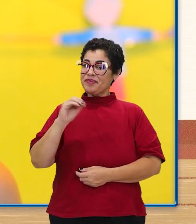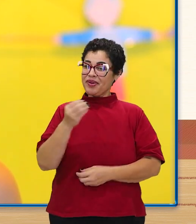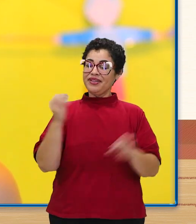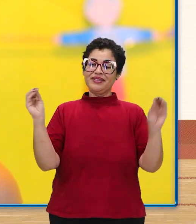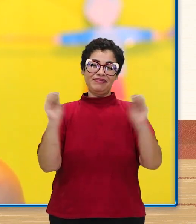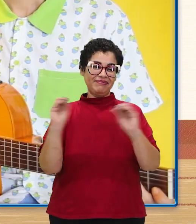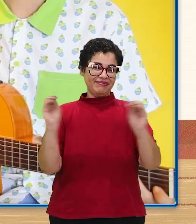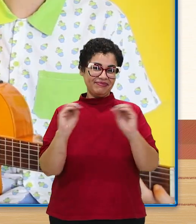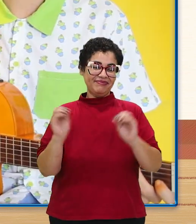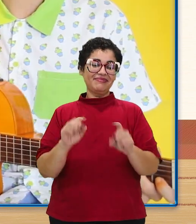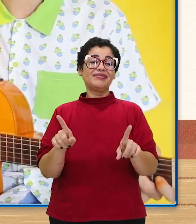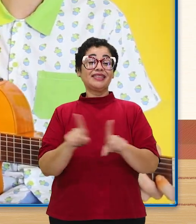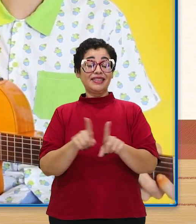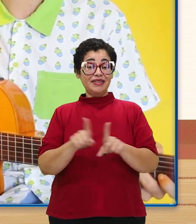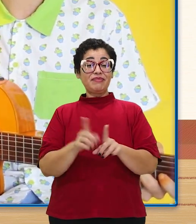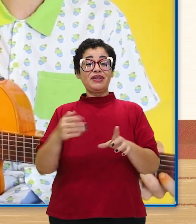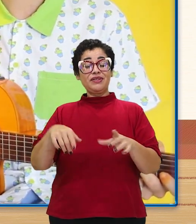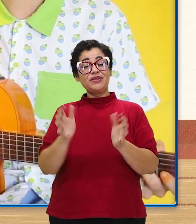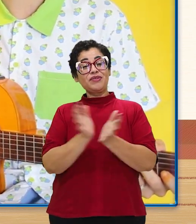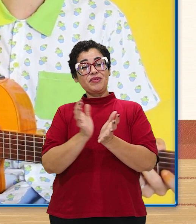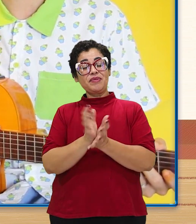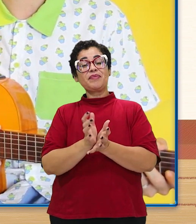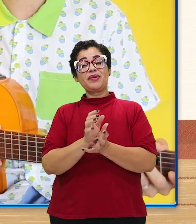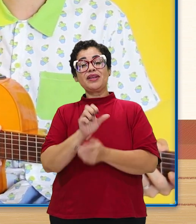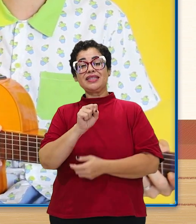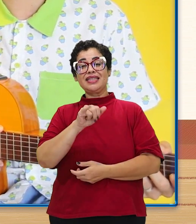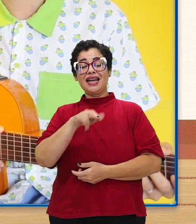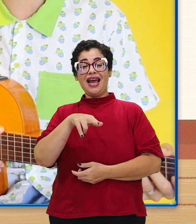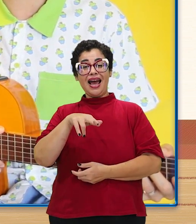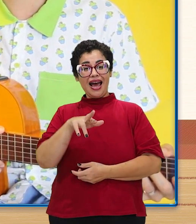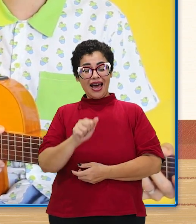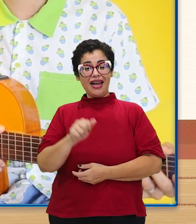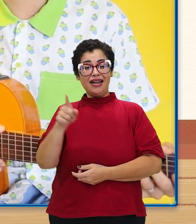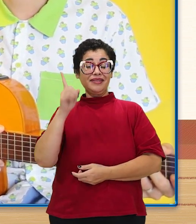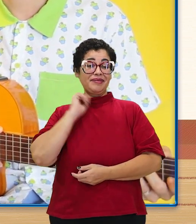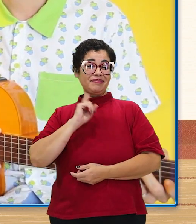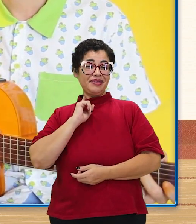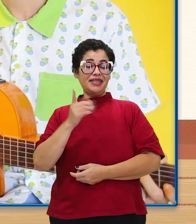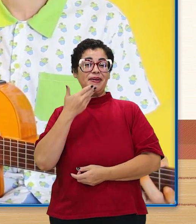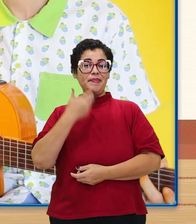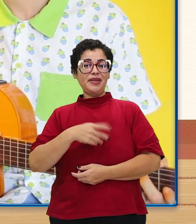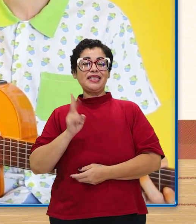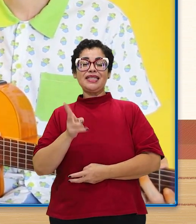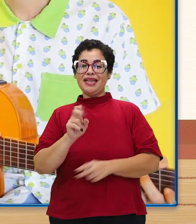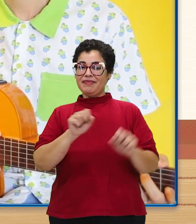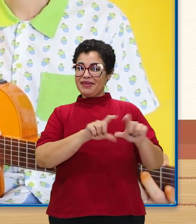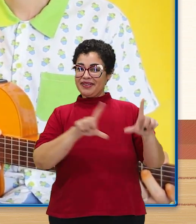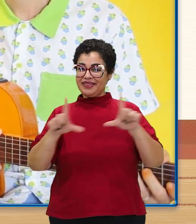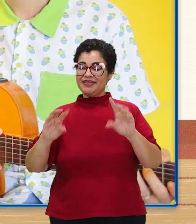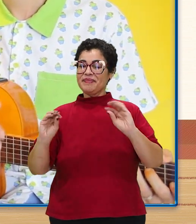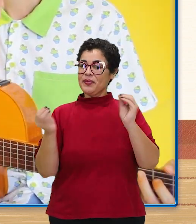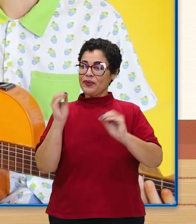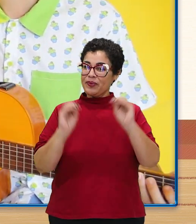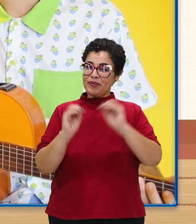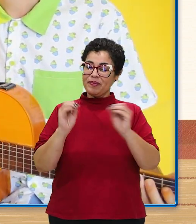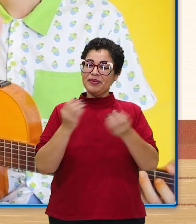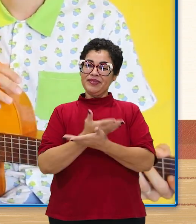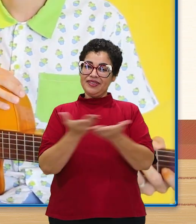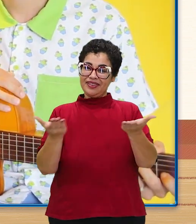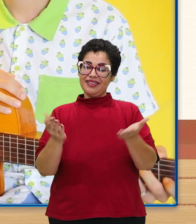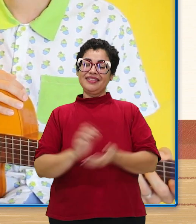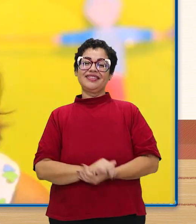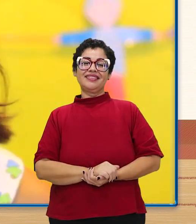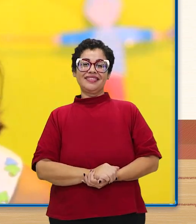Beijo para vocês. Beijo também pros alunos da Sinara Marques, que são lá de Patos de Minas. Eles sempre acompanham a gente. Beijo